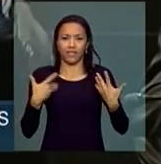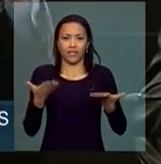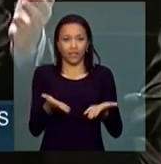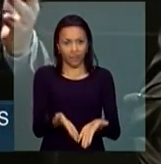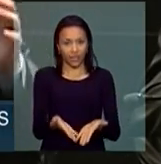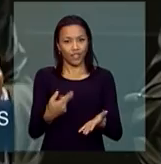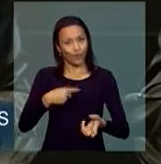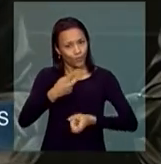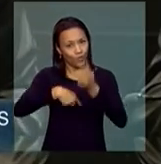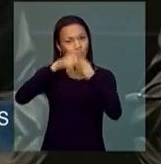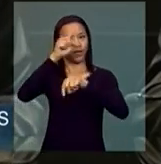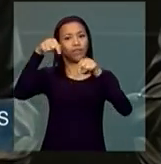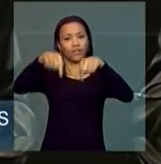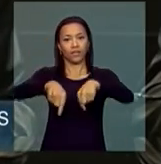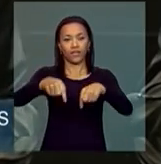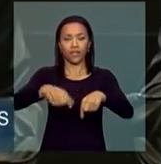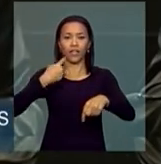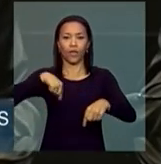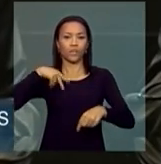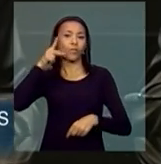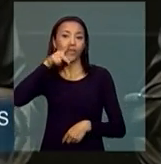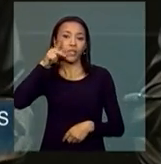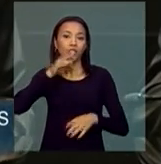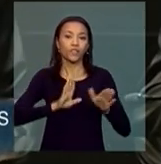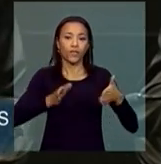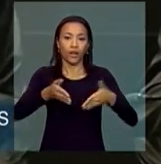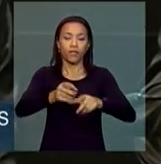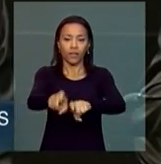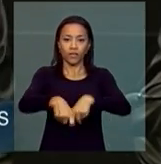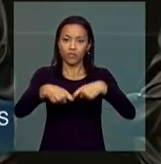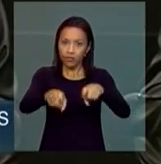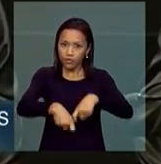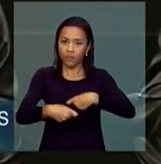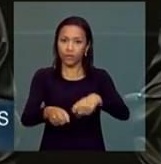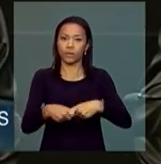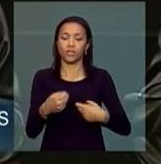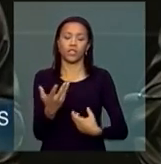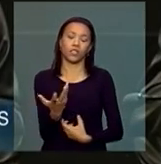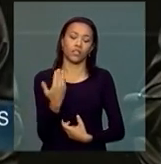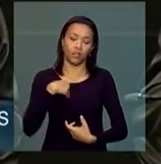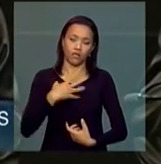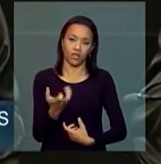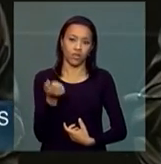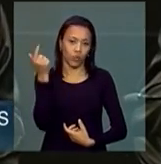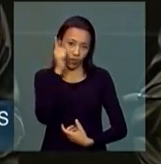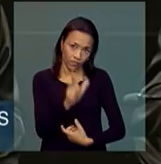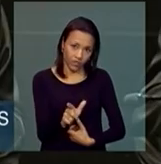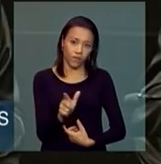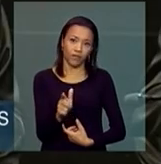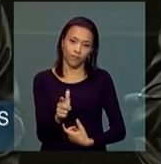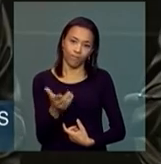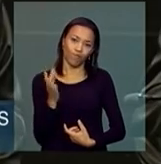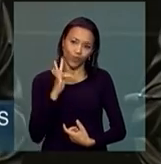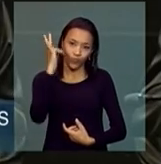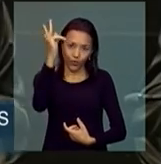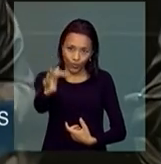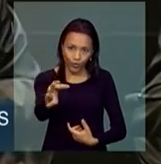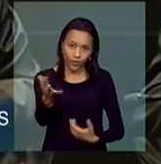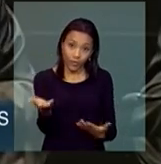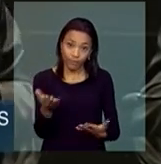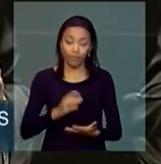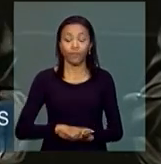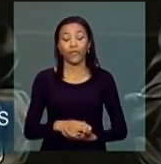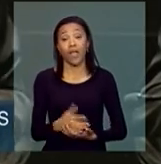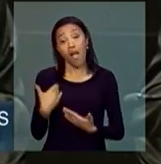do sucesso que eu acho que a nossa política agrícola vem tendo e daquilo que nós queremos alcançar para o futuro. Então, eu